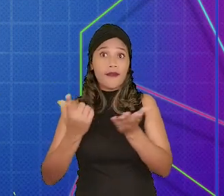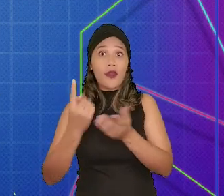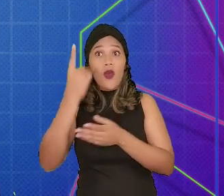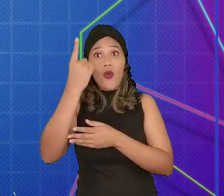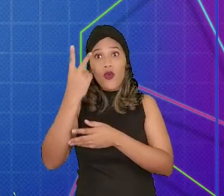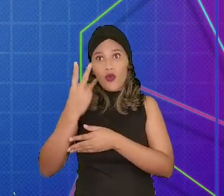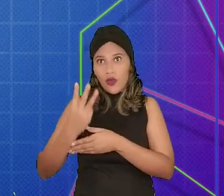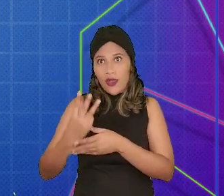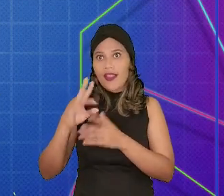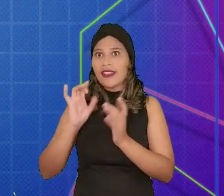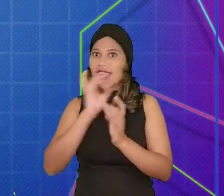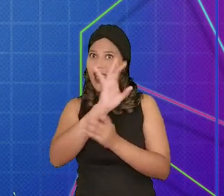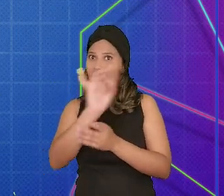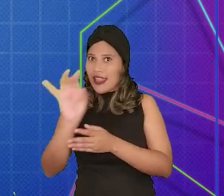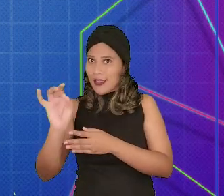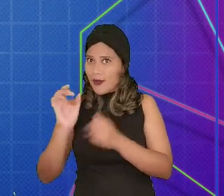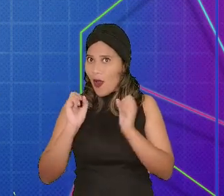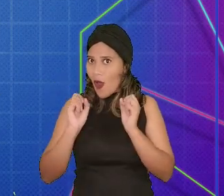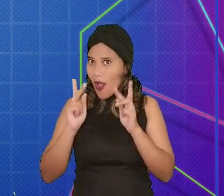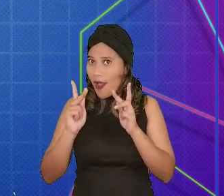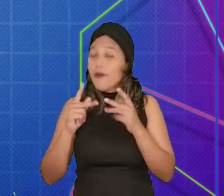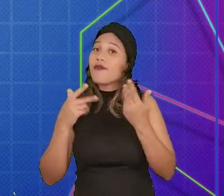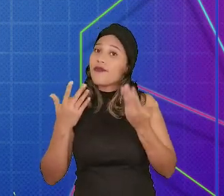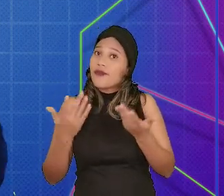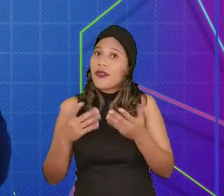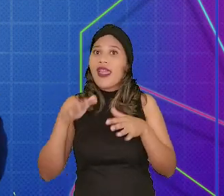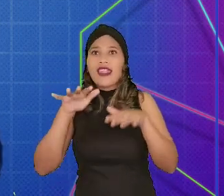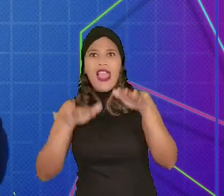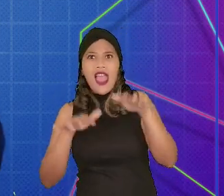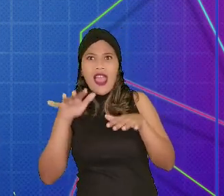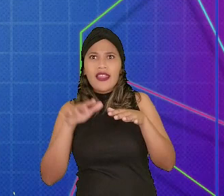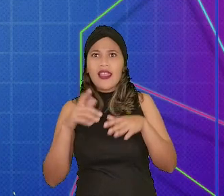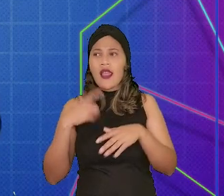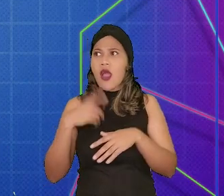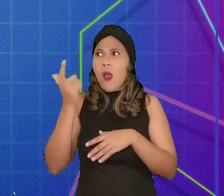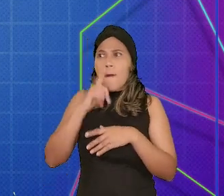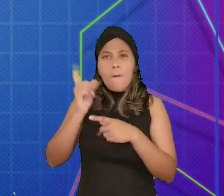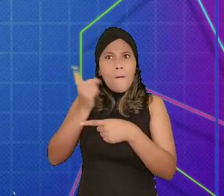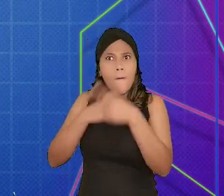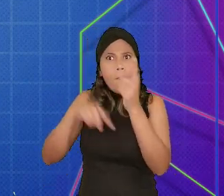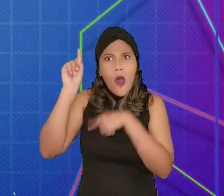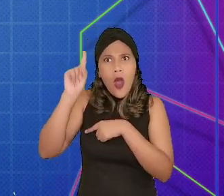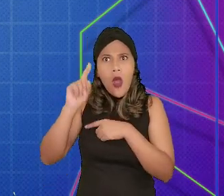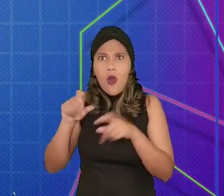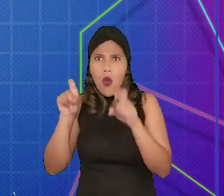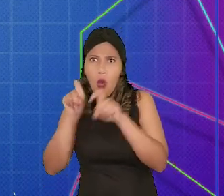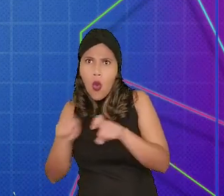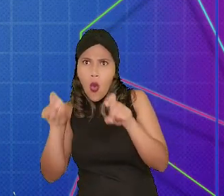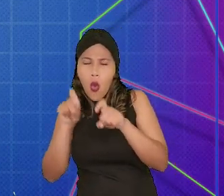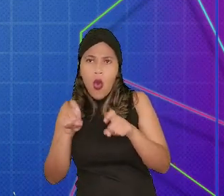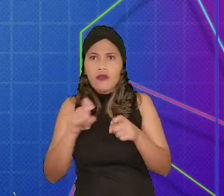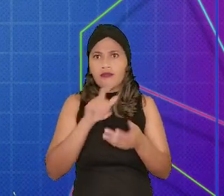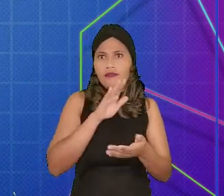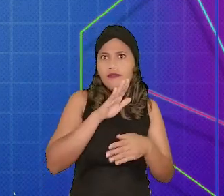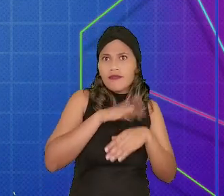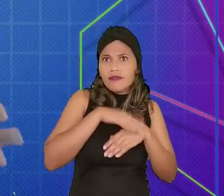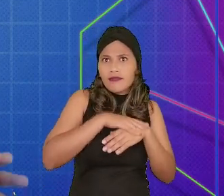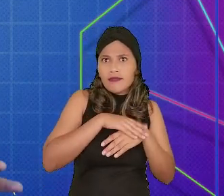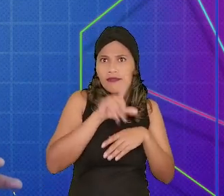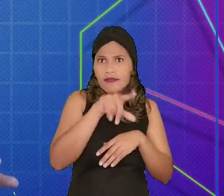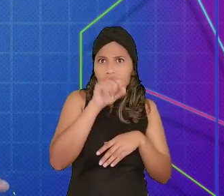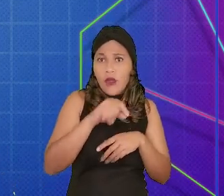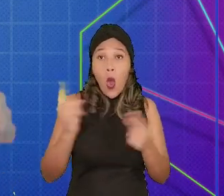tesoura e o 2 o papel, ok? Então, pessoal, dependendo de quem venceu, o jogador ou o computador, ou se